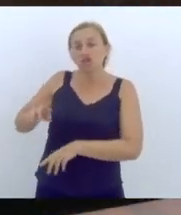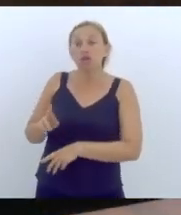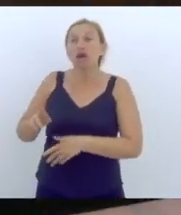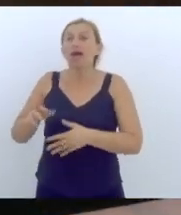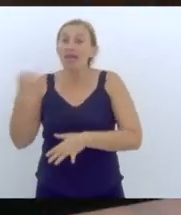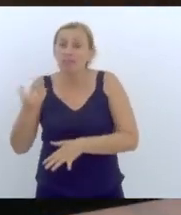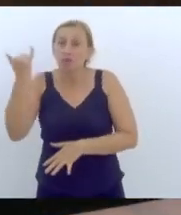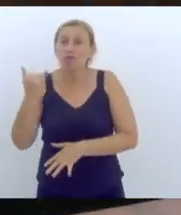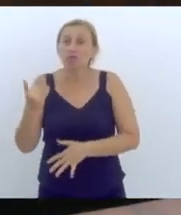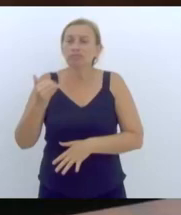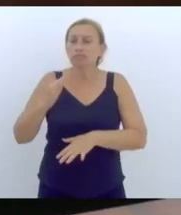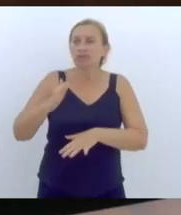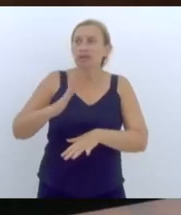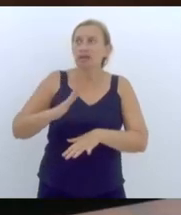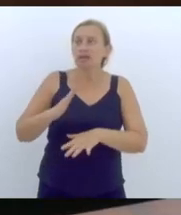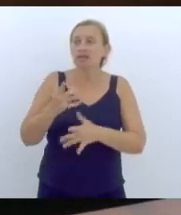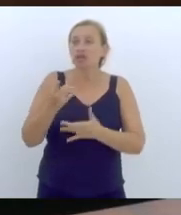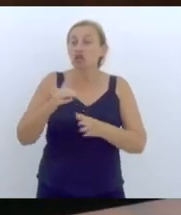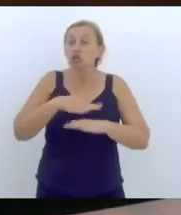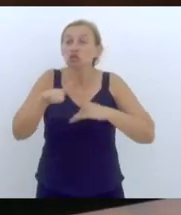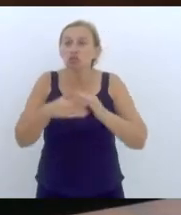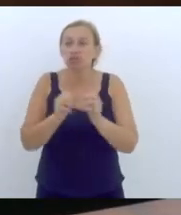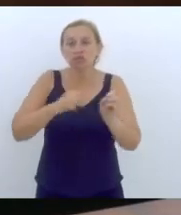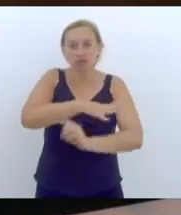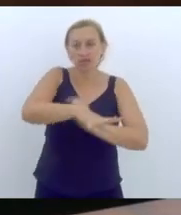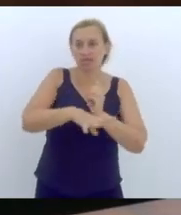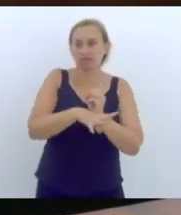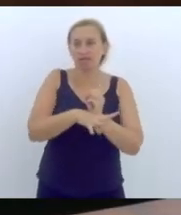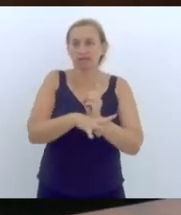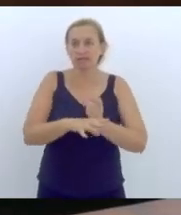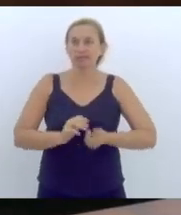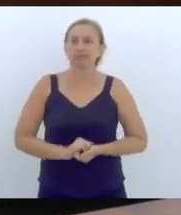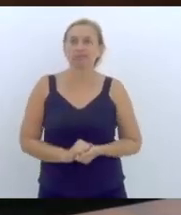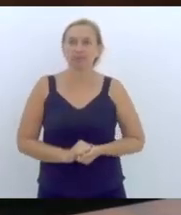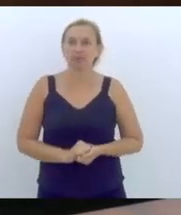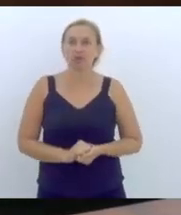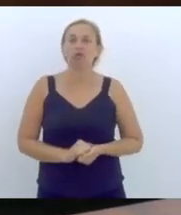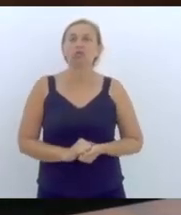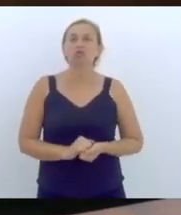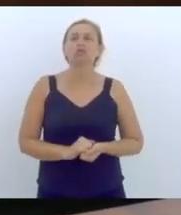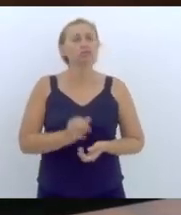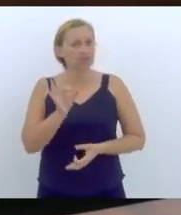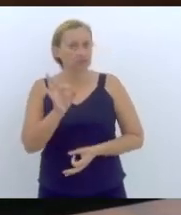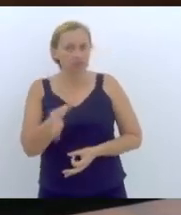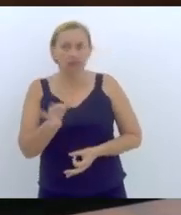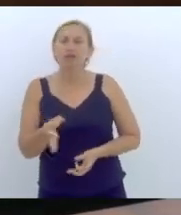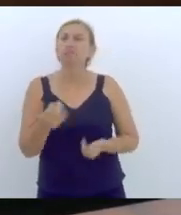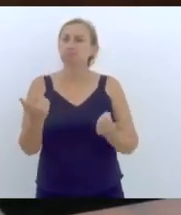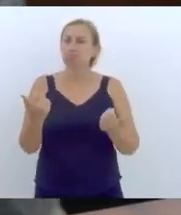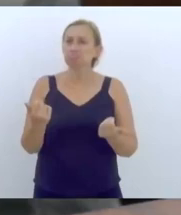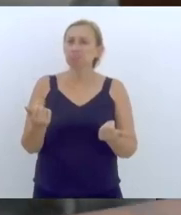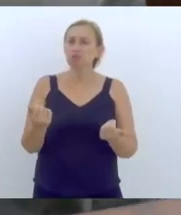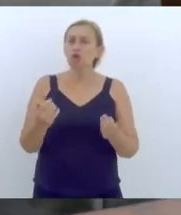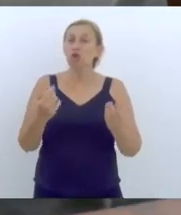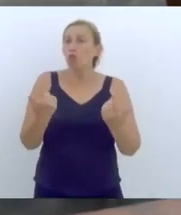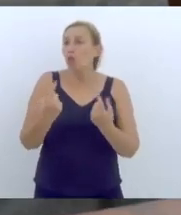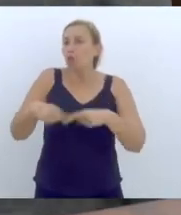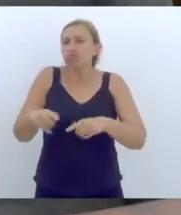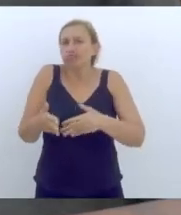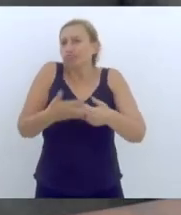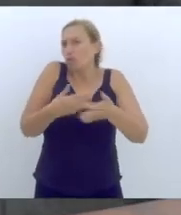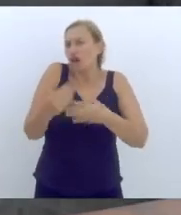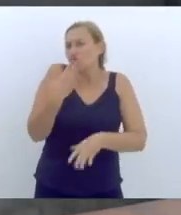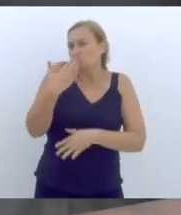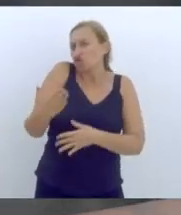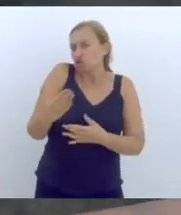ser algo de toda a sociedade. De todas, claro, tem que ser contra qualquer tipo